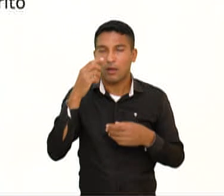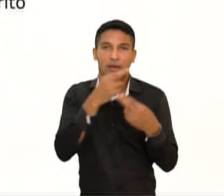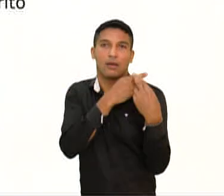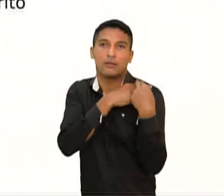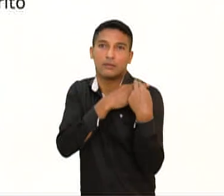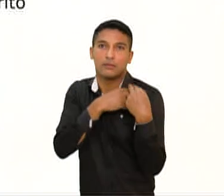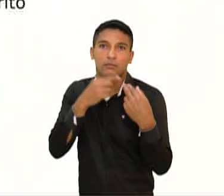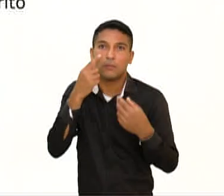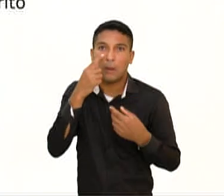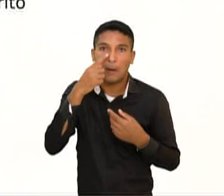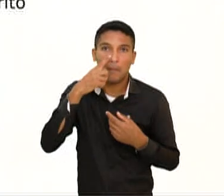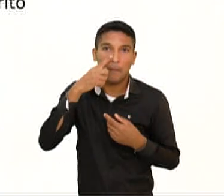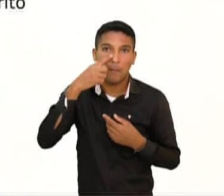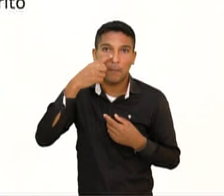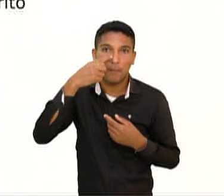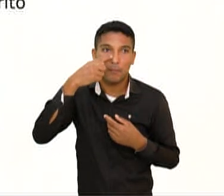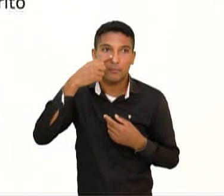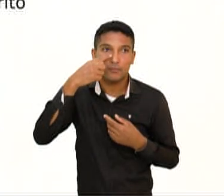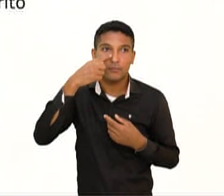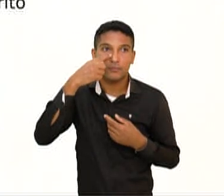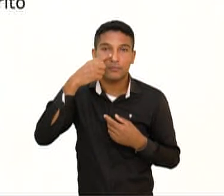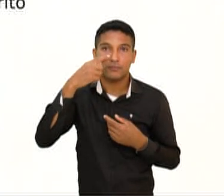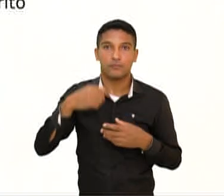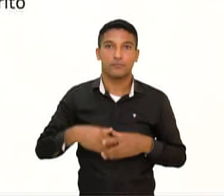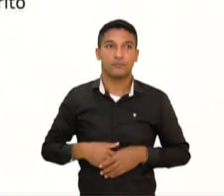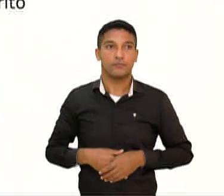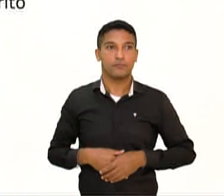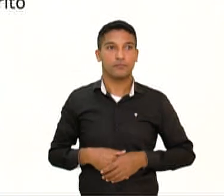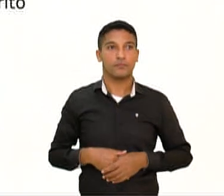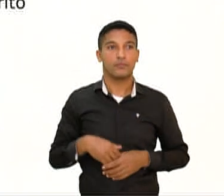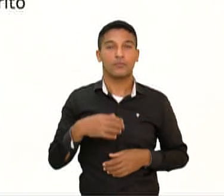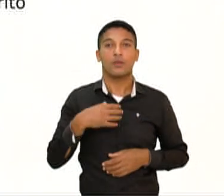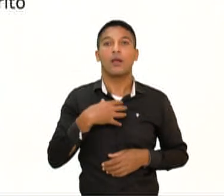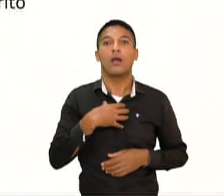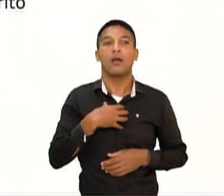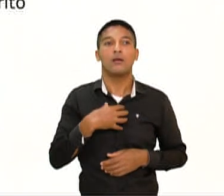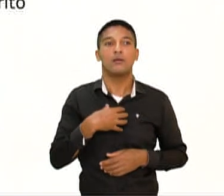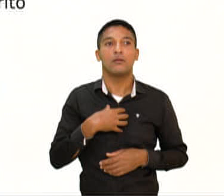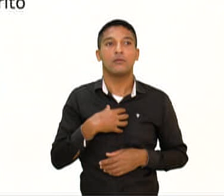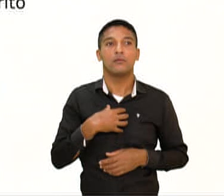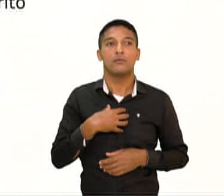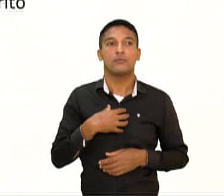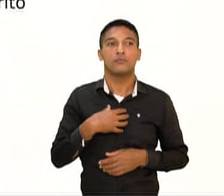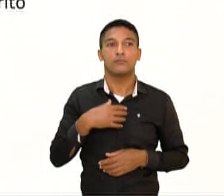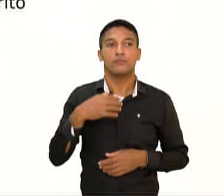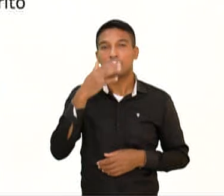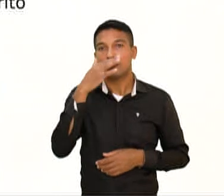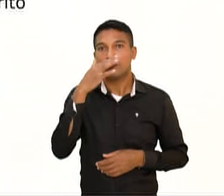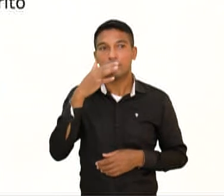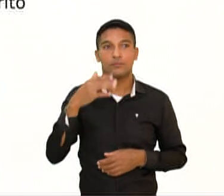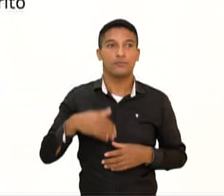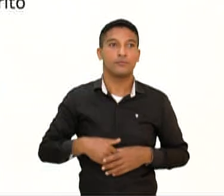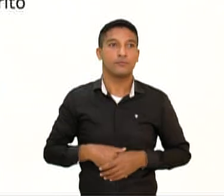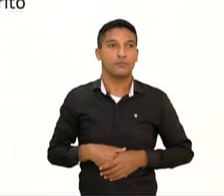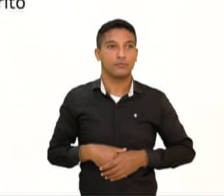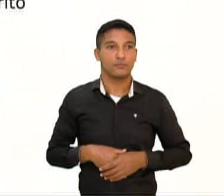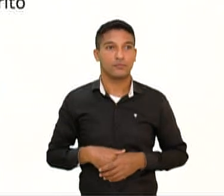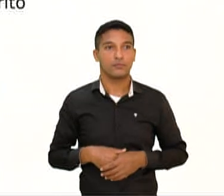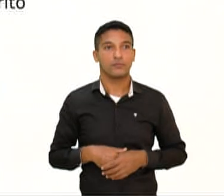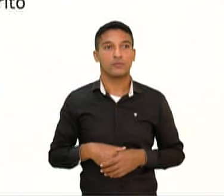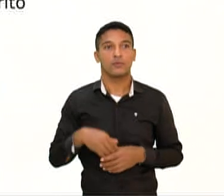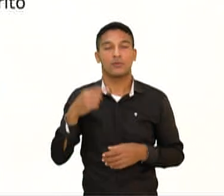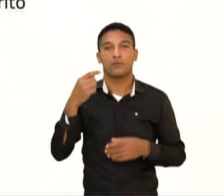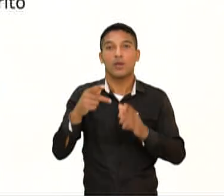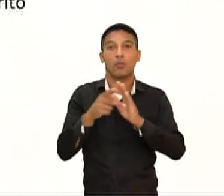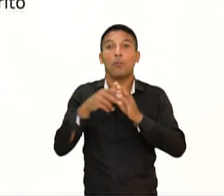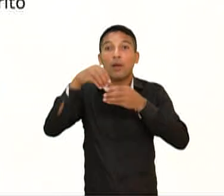responsáveis pelas sensações. Então, os neurônios sensitivos aqui. Notem que nós temos aqui, falando sobre o corpo